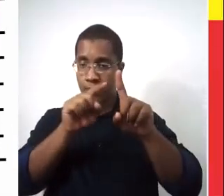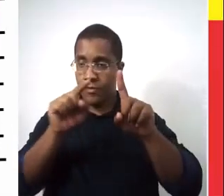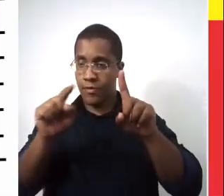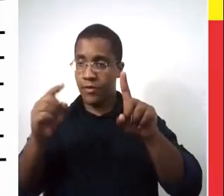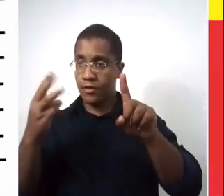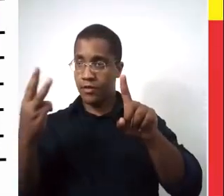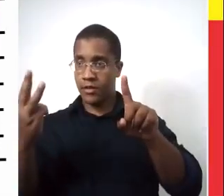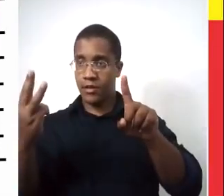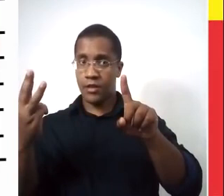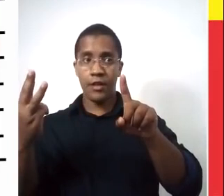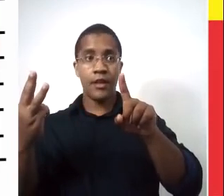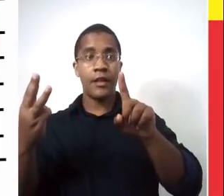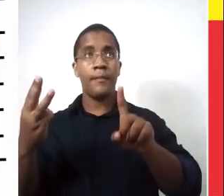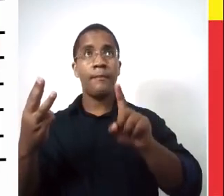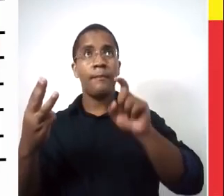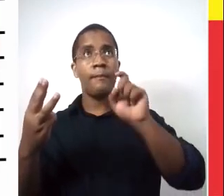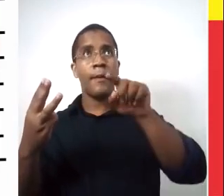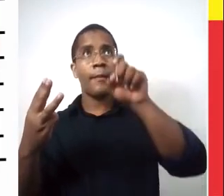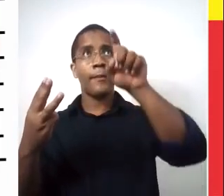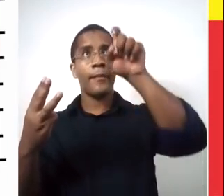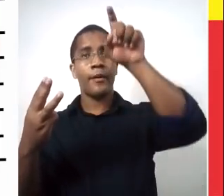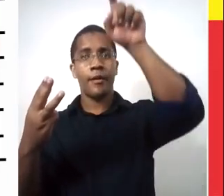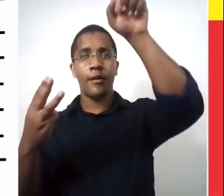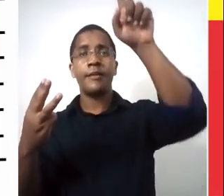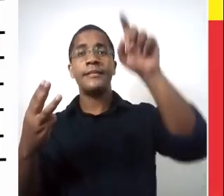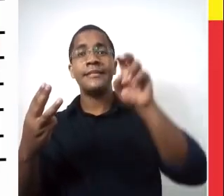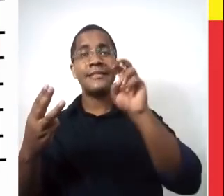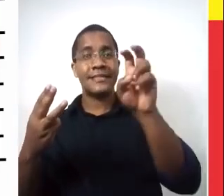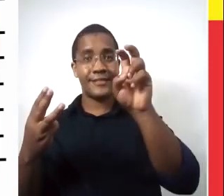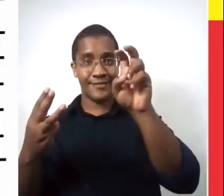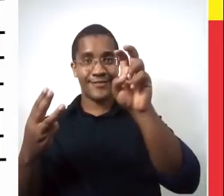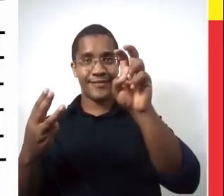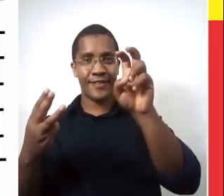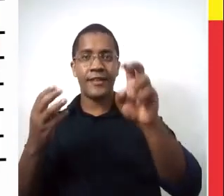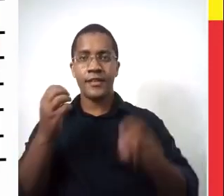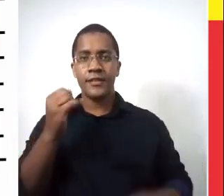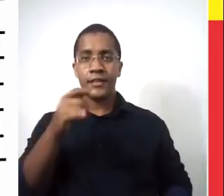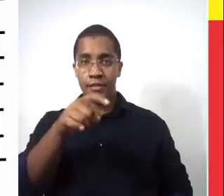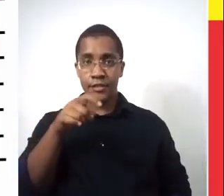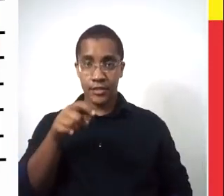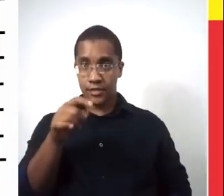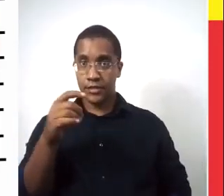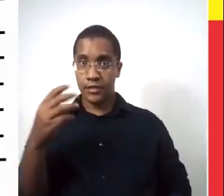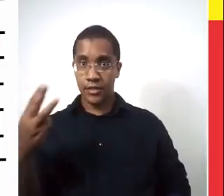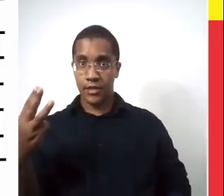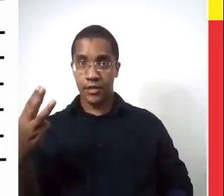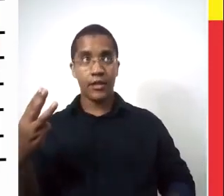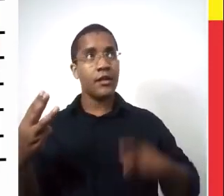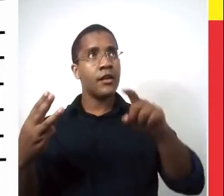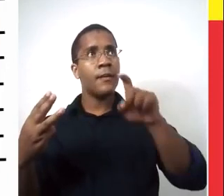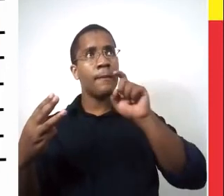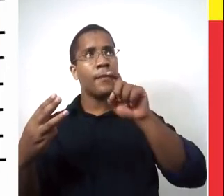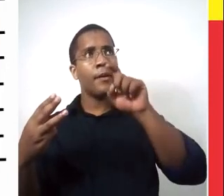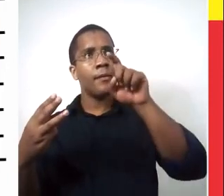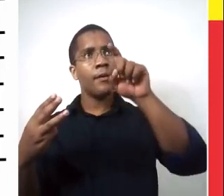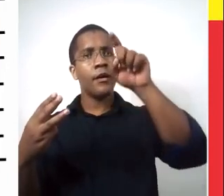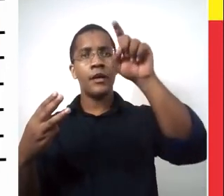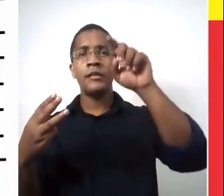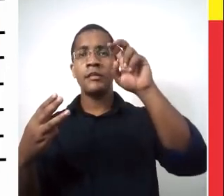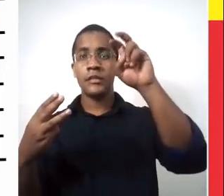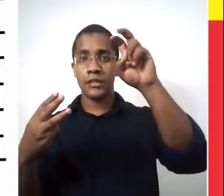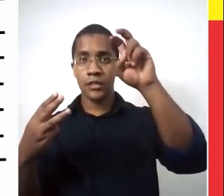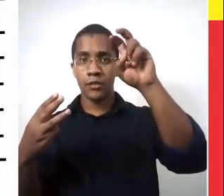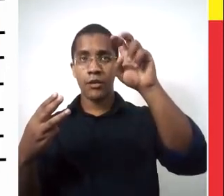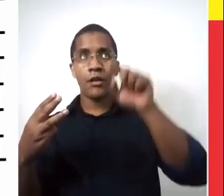ter o 5. Olha aí na imagem, certo? Então, quando o x for 3, olha no 3, o x, e o 5 lá em cima